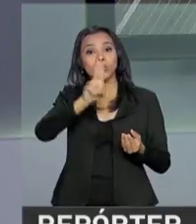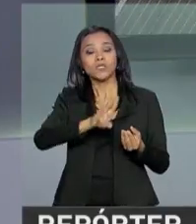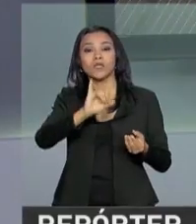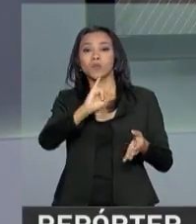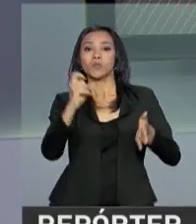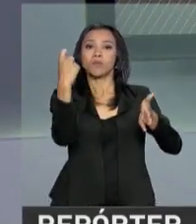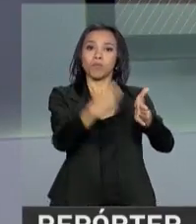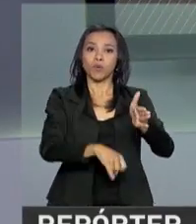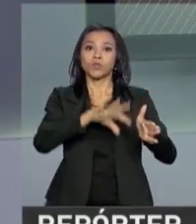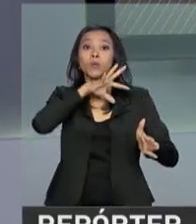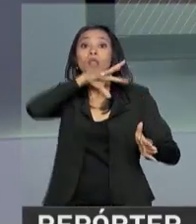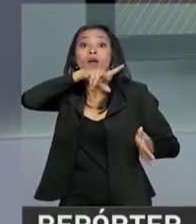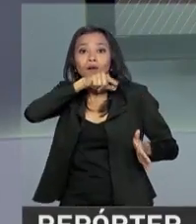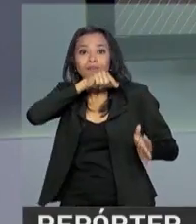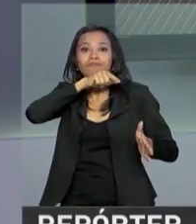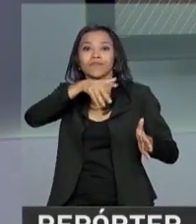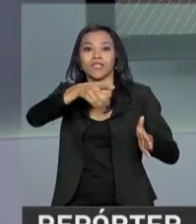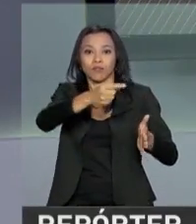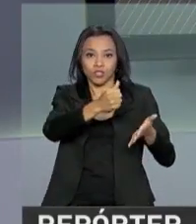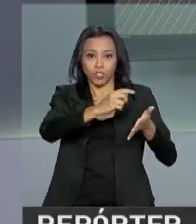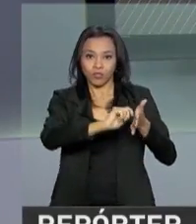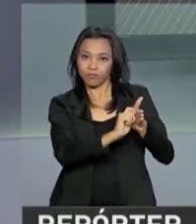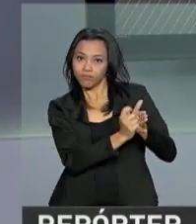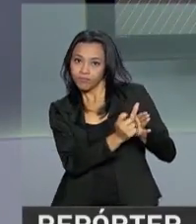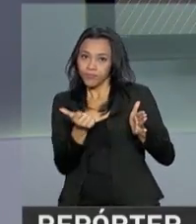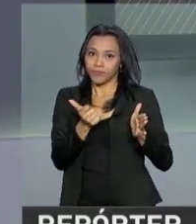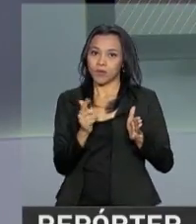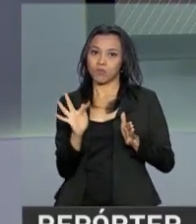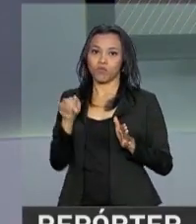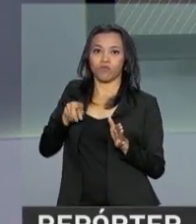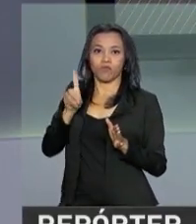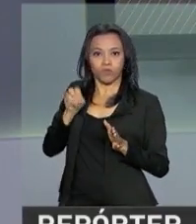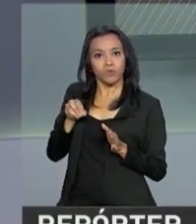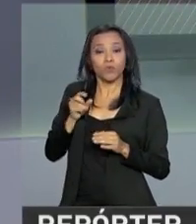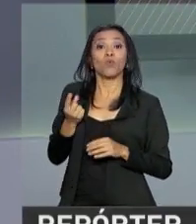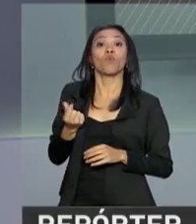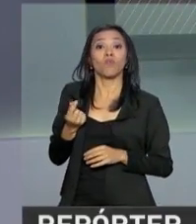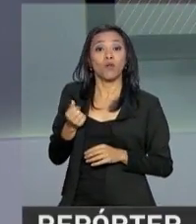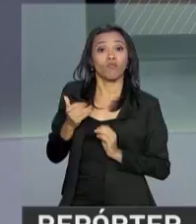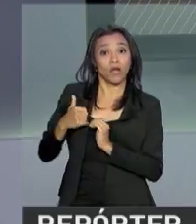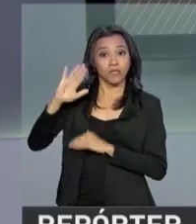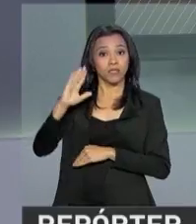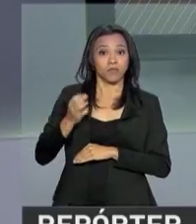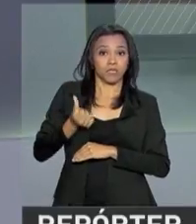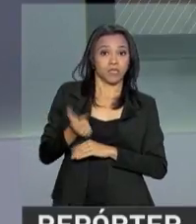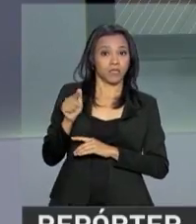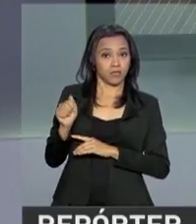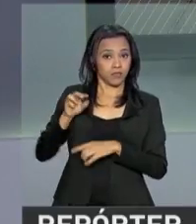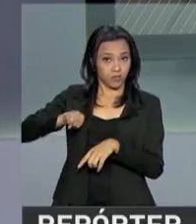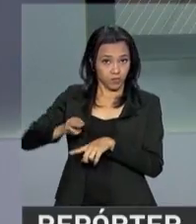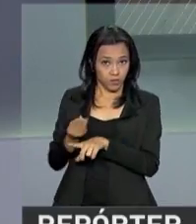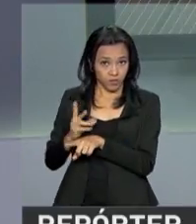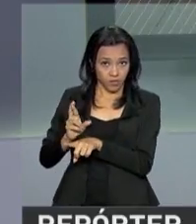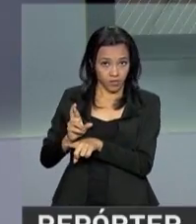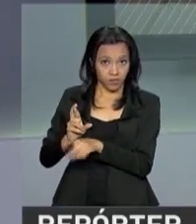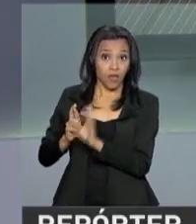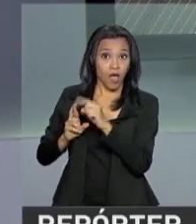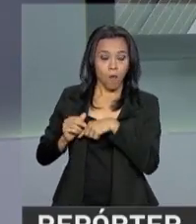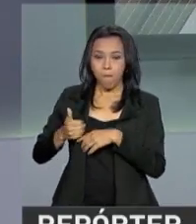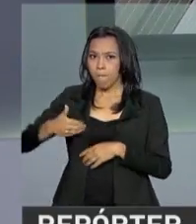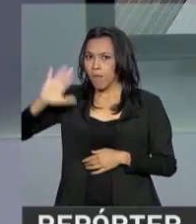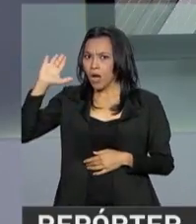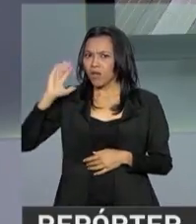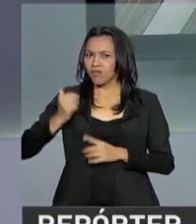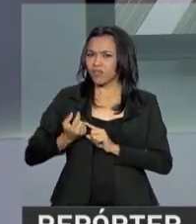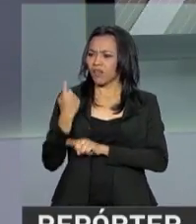bateram recorde este ano. Números da Receita Federal mostram que o valor foi superior a 67 milhões de reais. Foi o maior